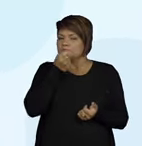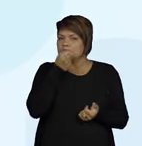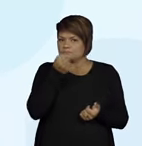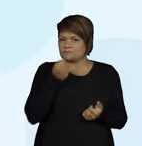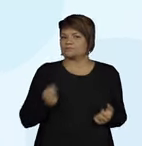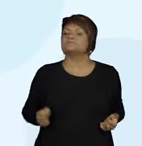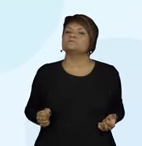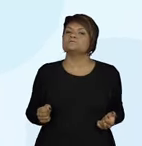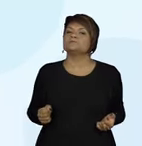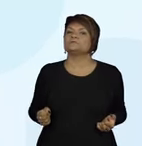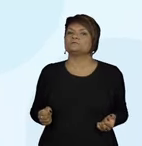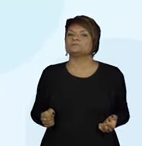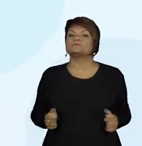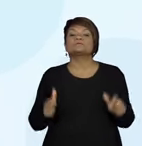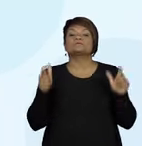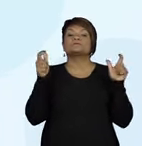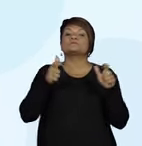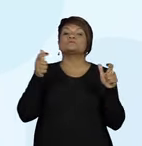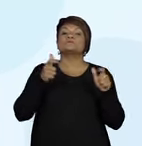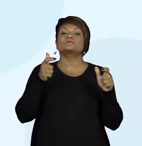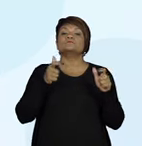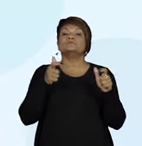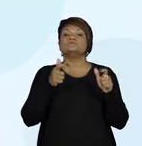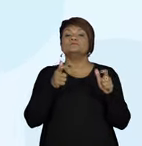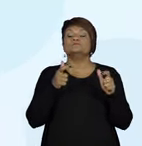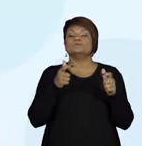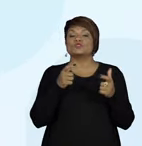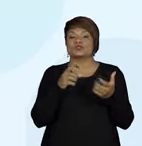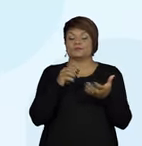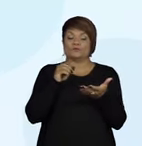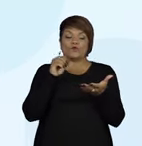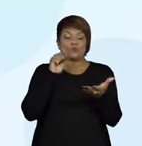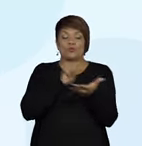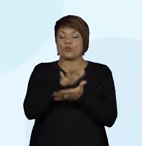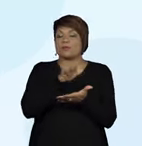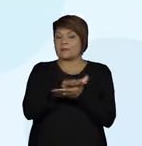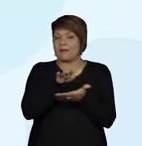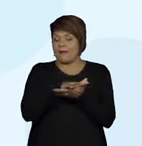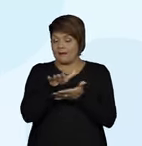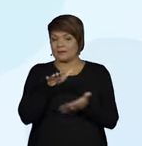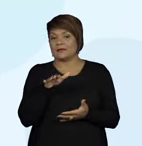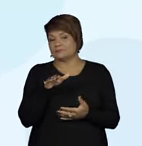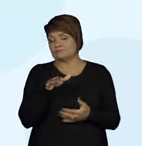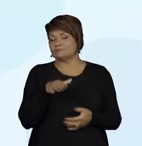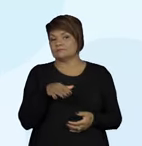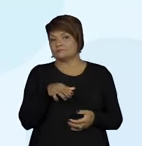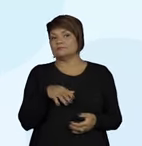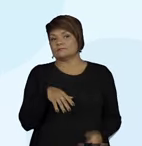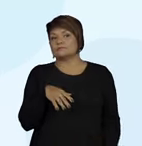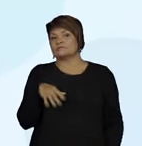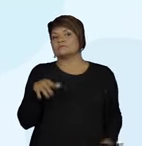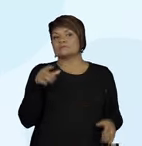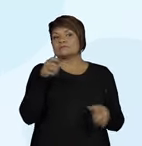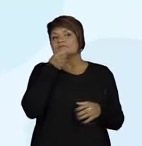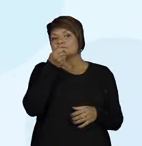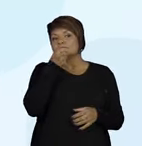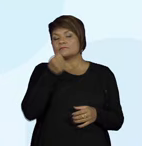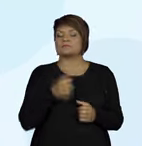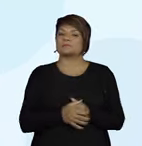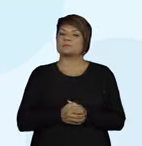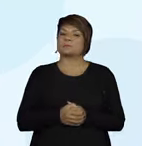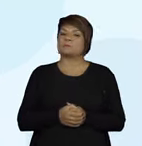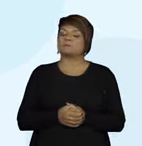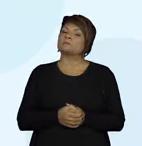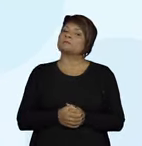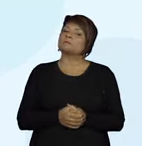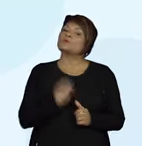fácil, hein, pessoal? Onde foi publicada essa entrevista? O que vocês acham?